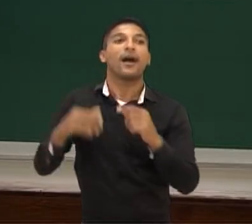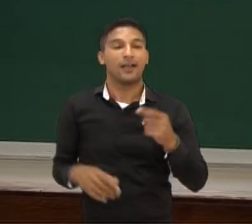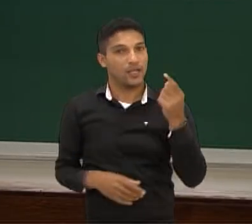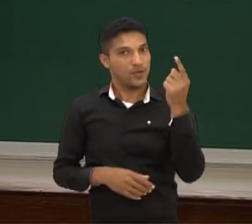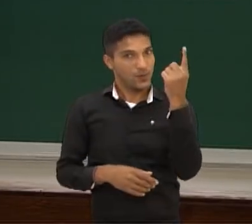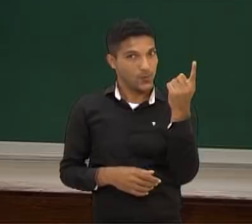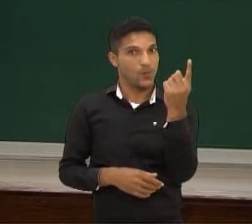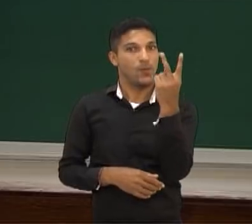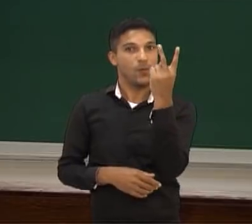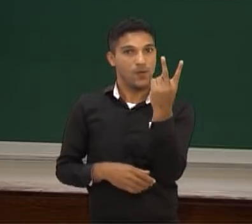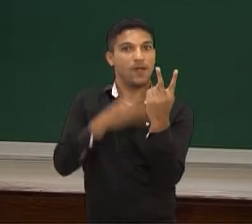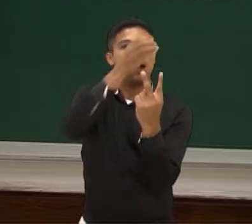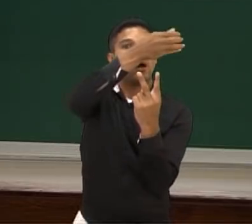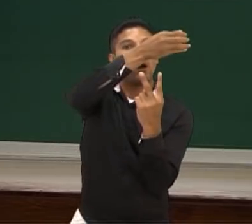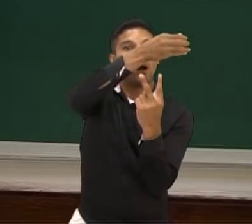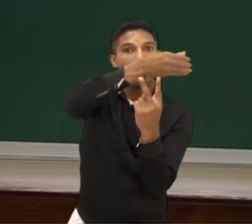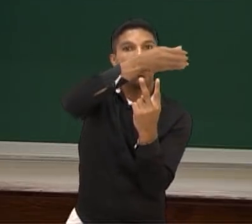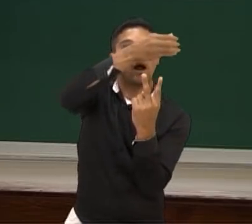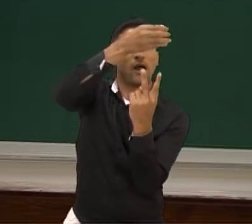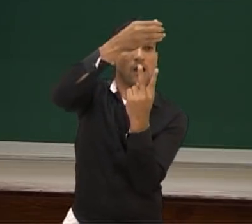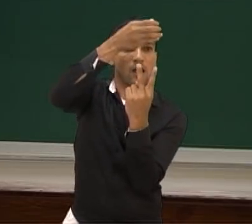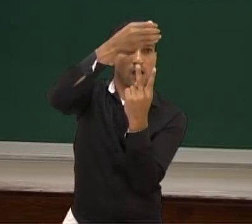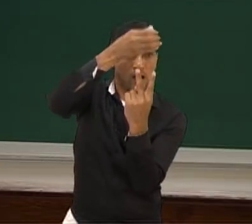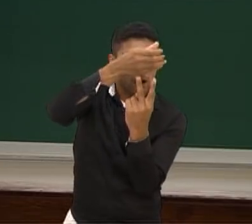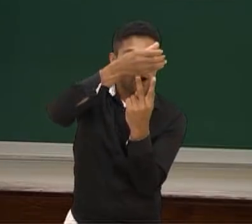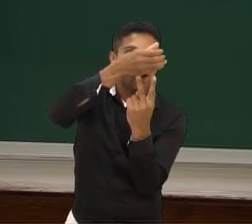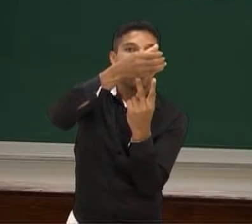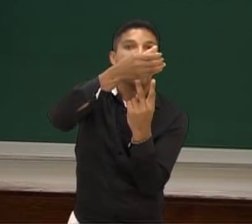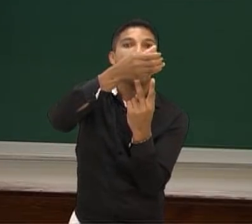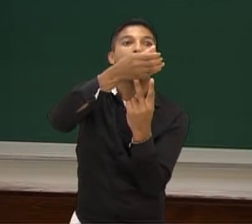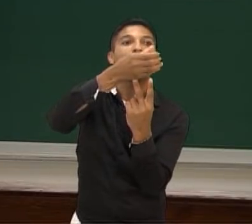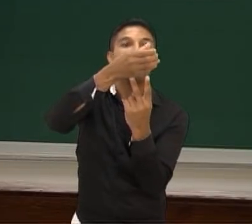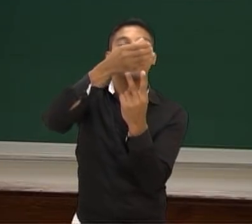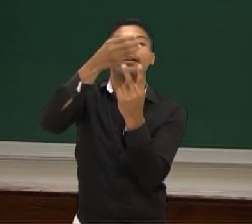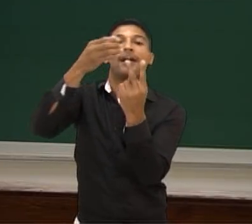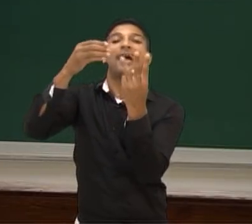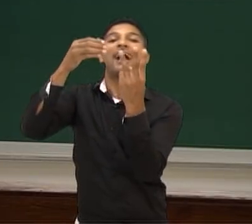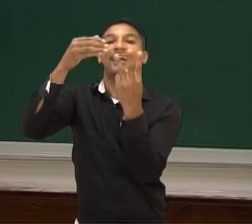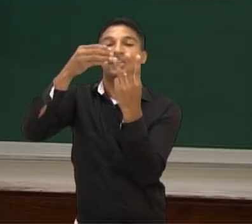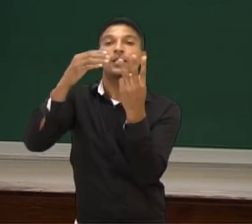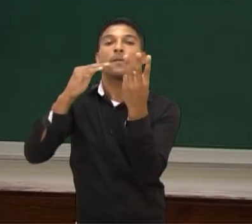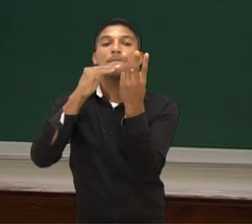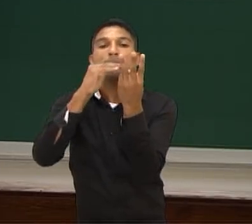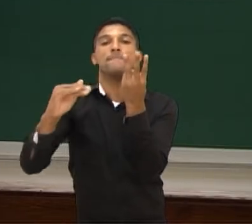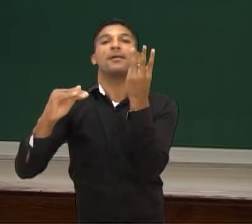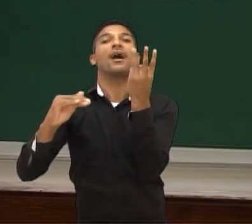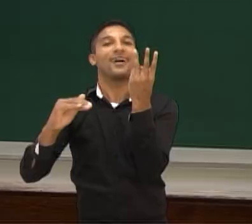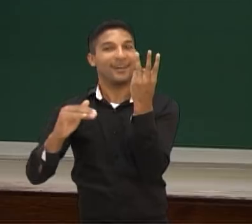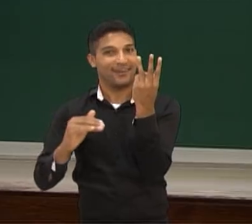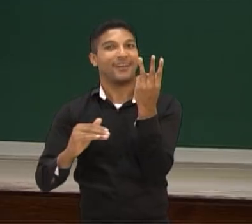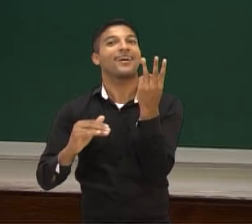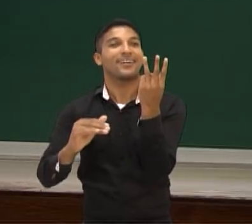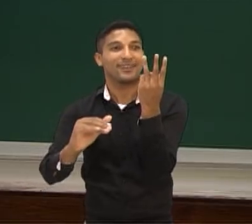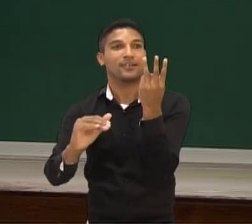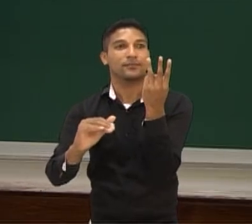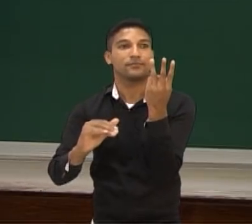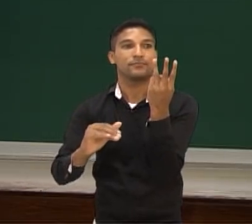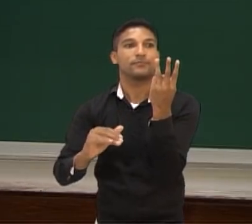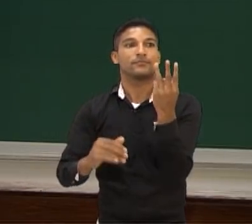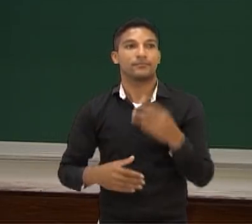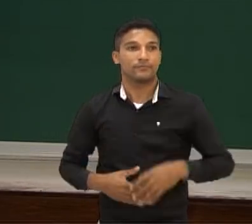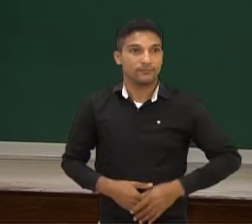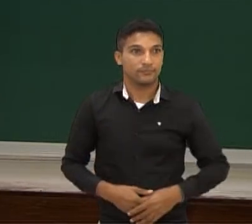copo, 2 copos inteiros e mais metade do outro copo, certo? E aqui também eu trouxe para vocês o